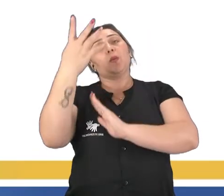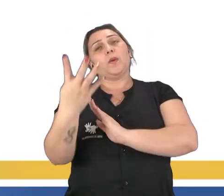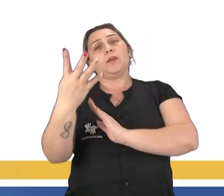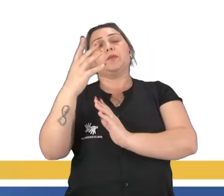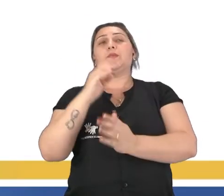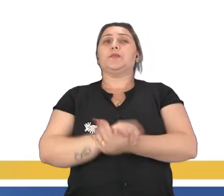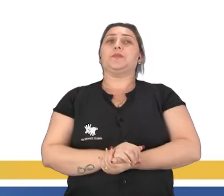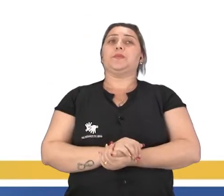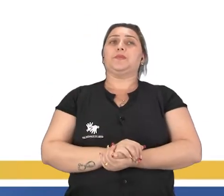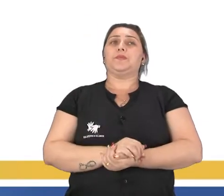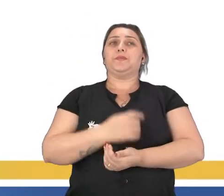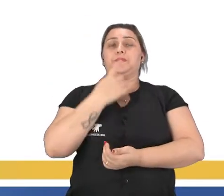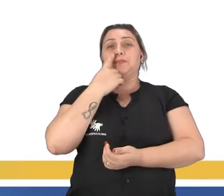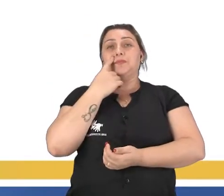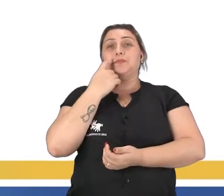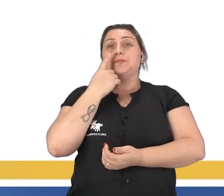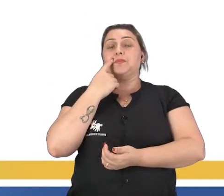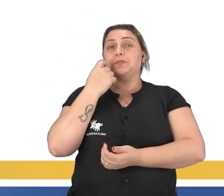4 delas.